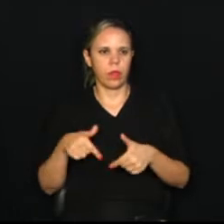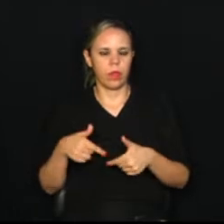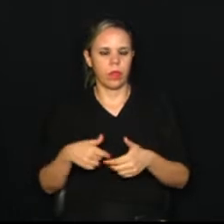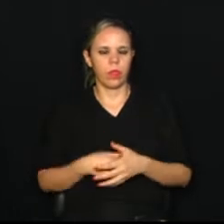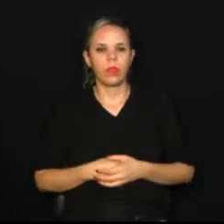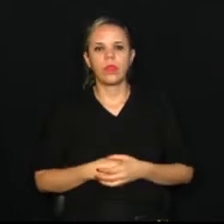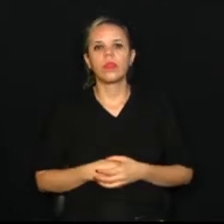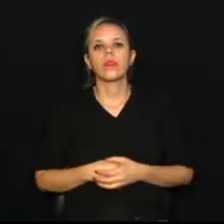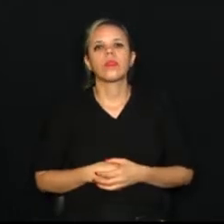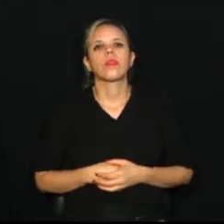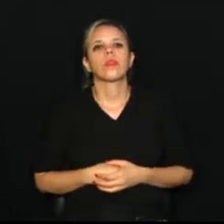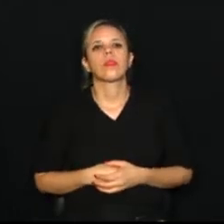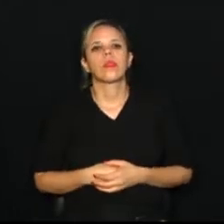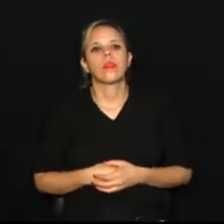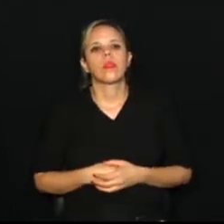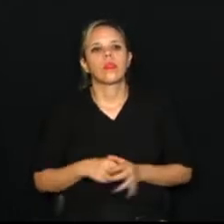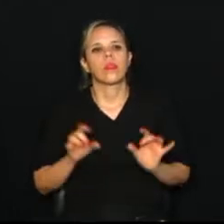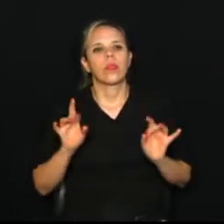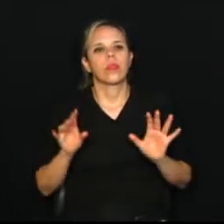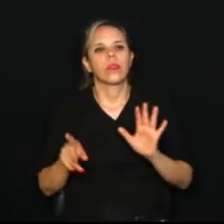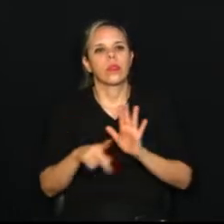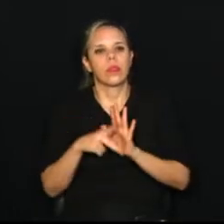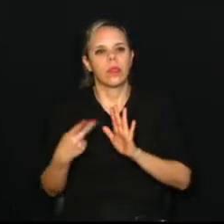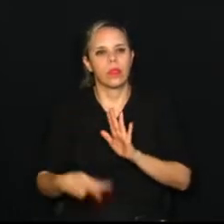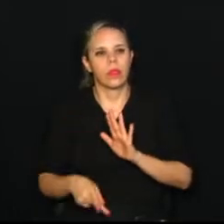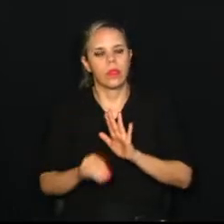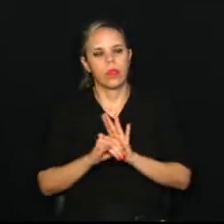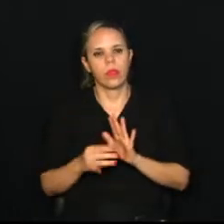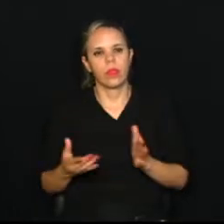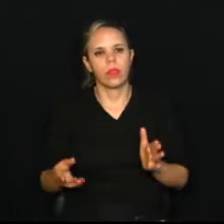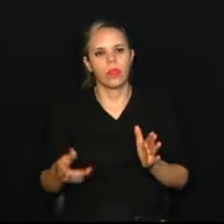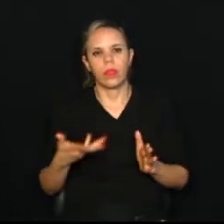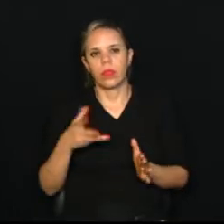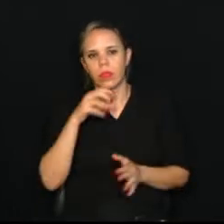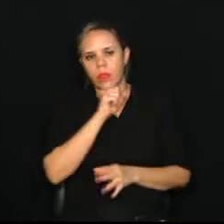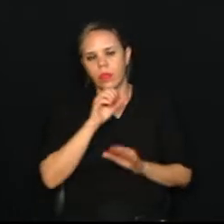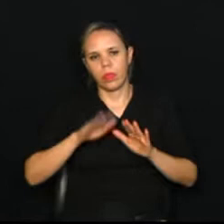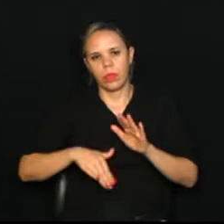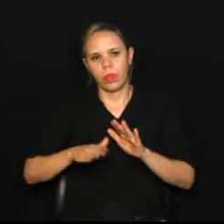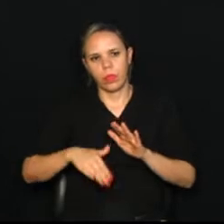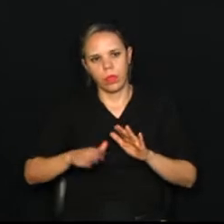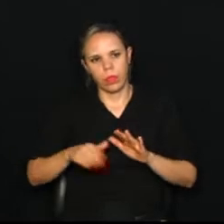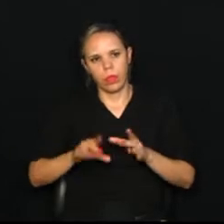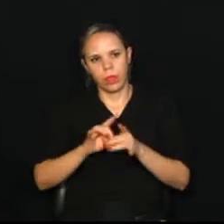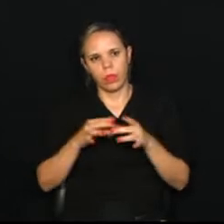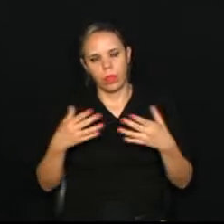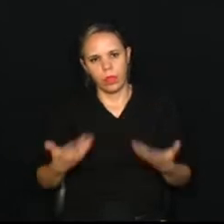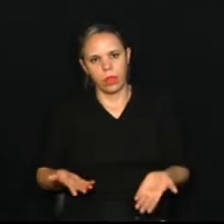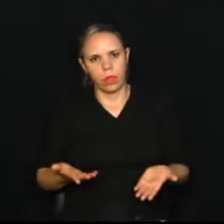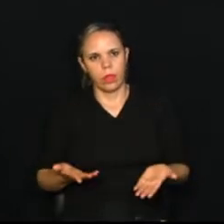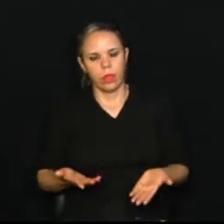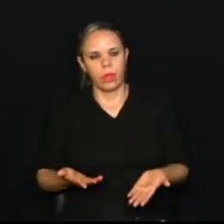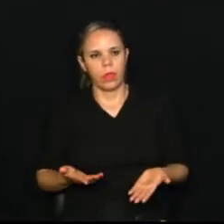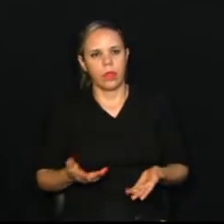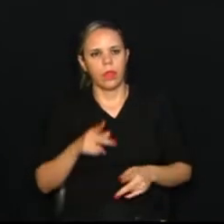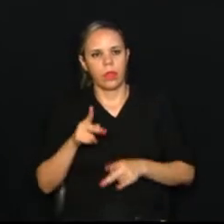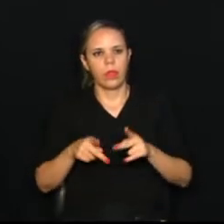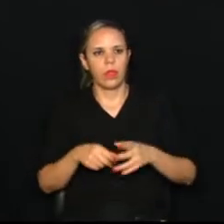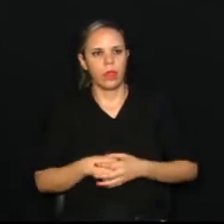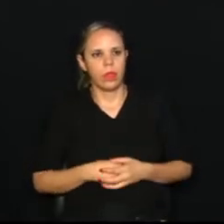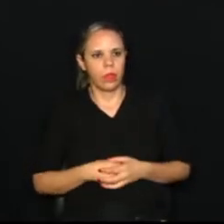de forma icônica, mais rápida, mais barata, mais disponível para as